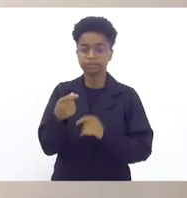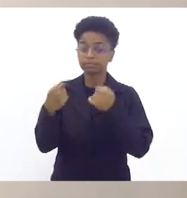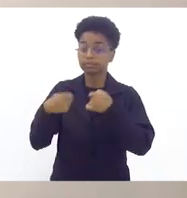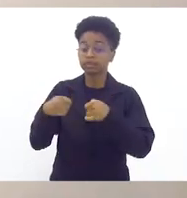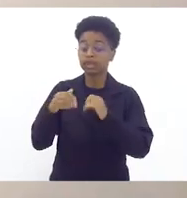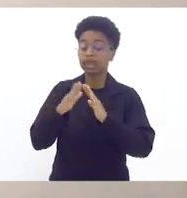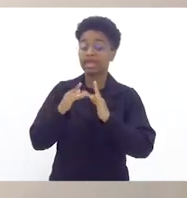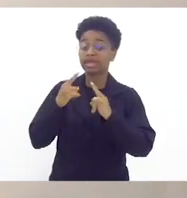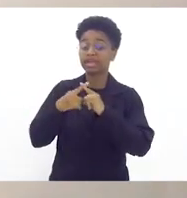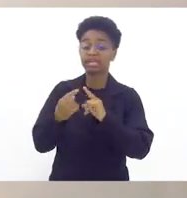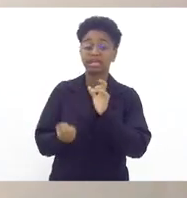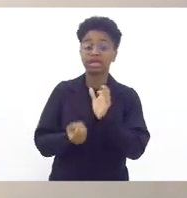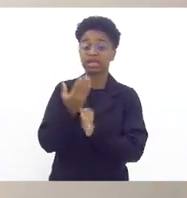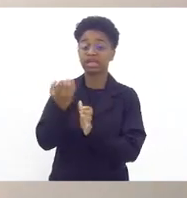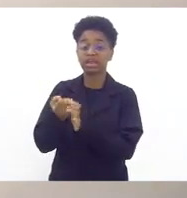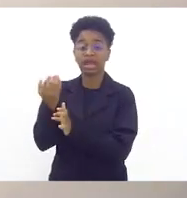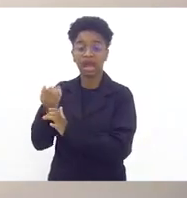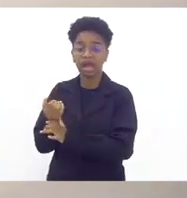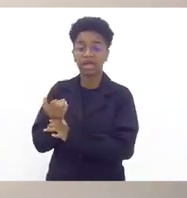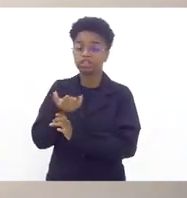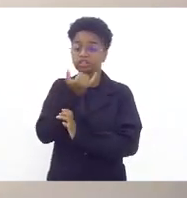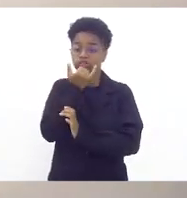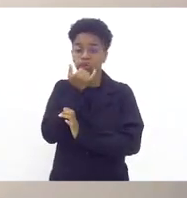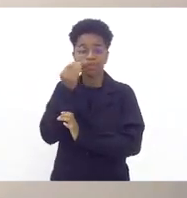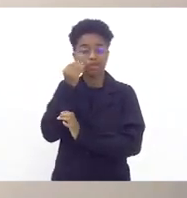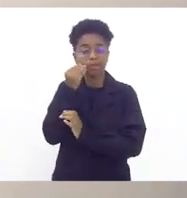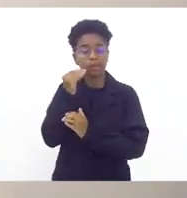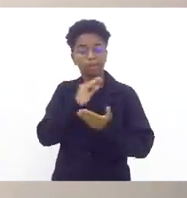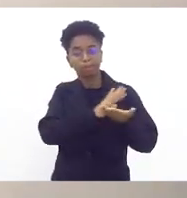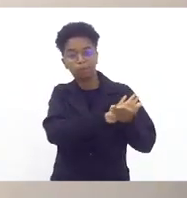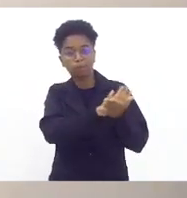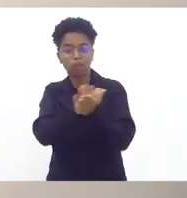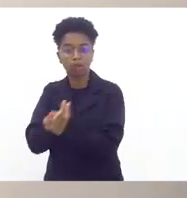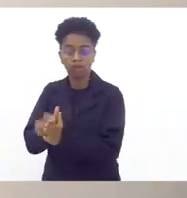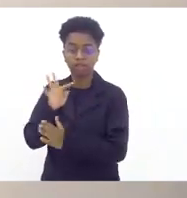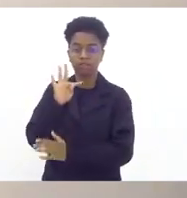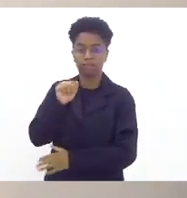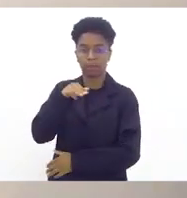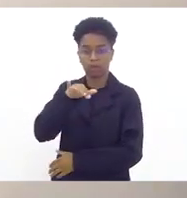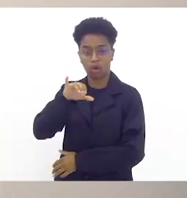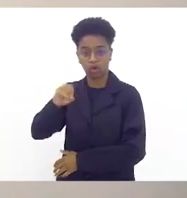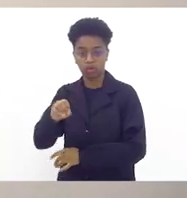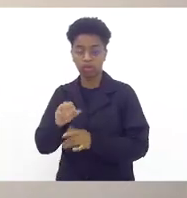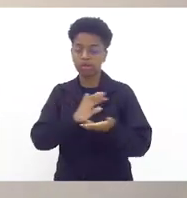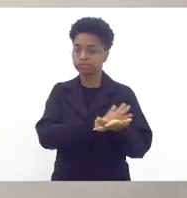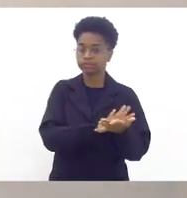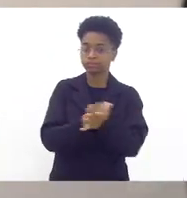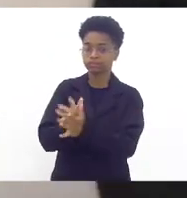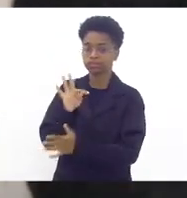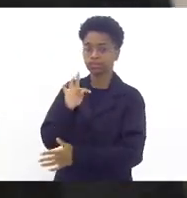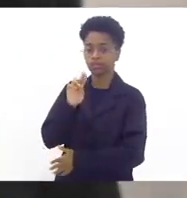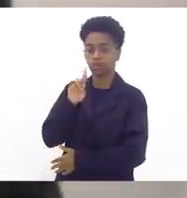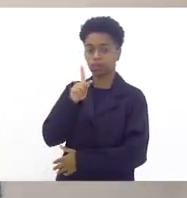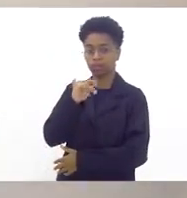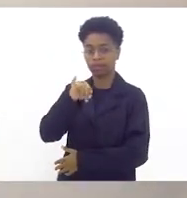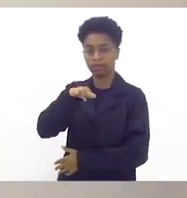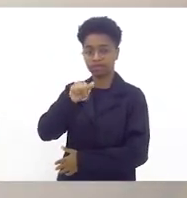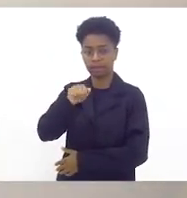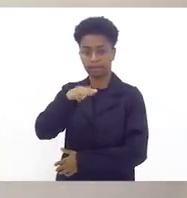igreja criar justificativas para o massacre dos Tamoios, para o massacre dos Tupinambás e essas justificativas tinham